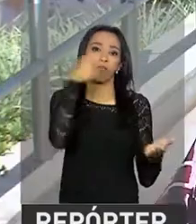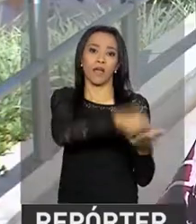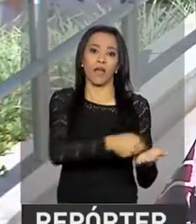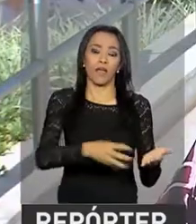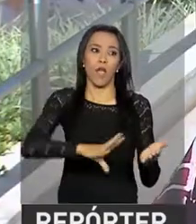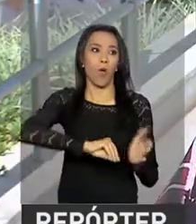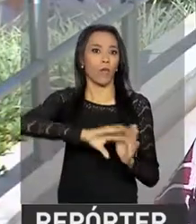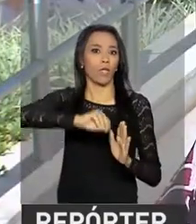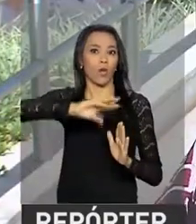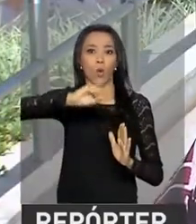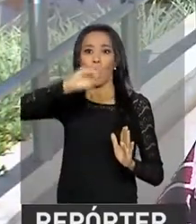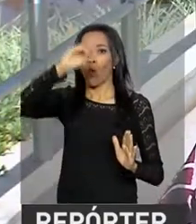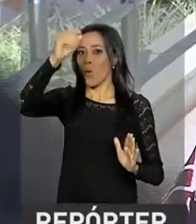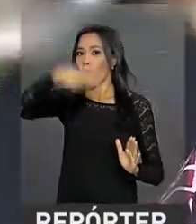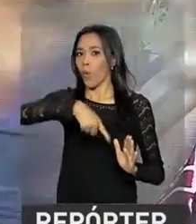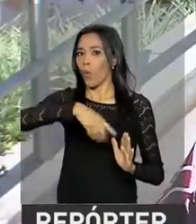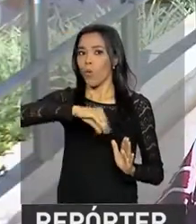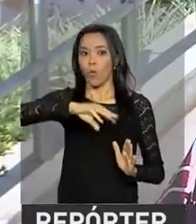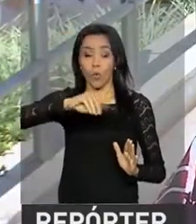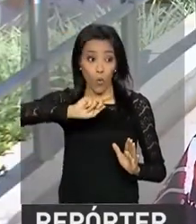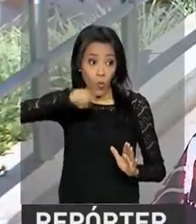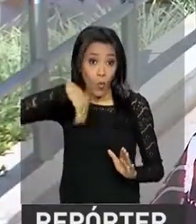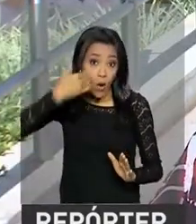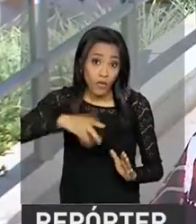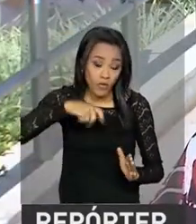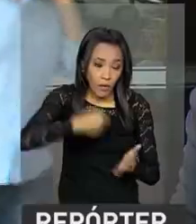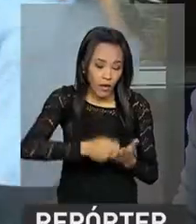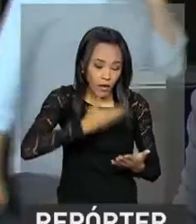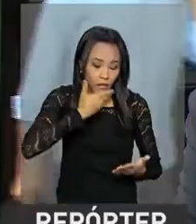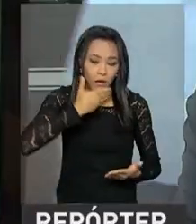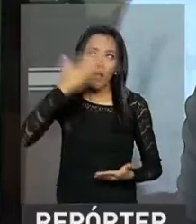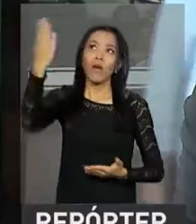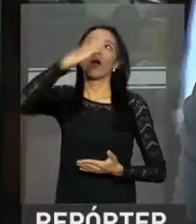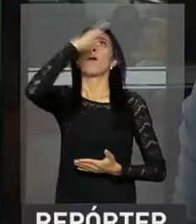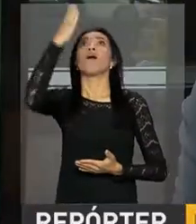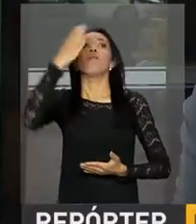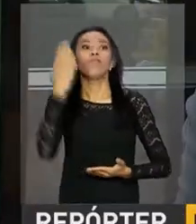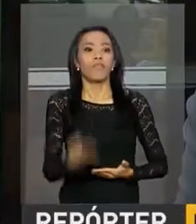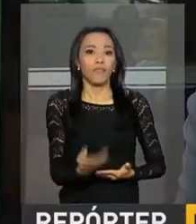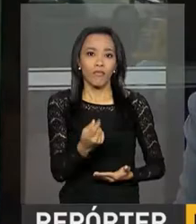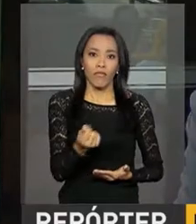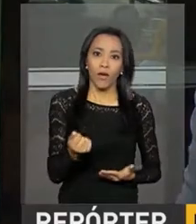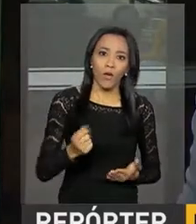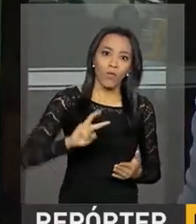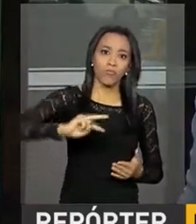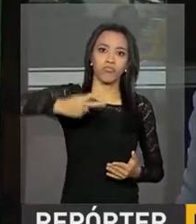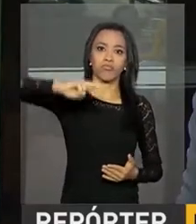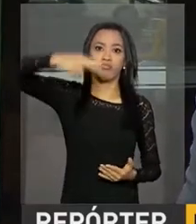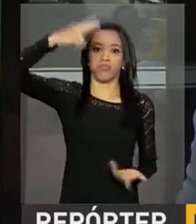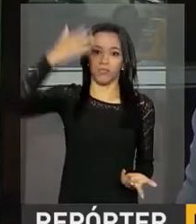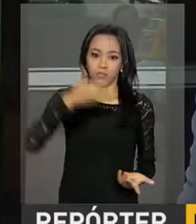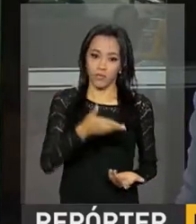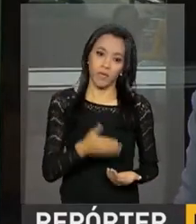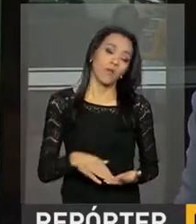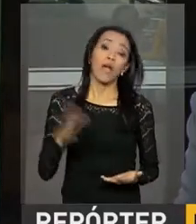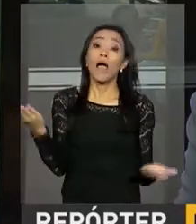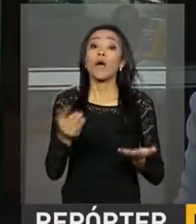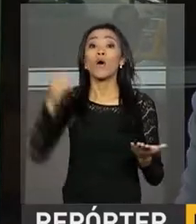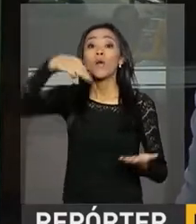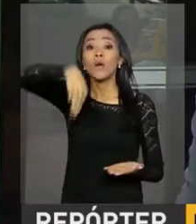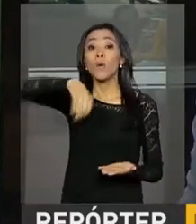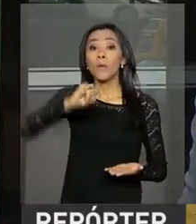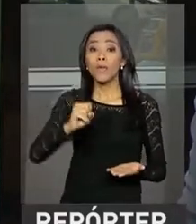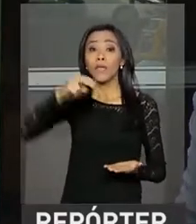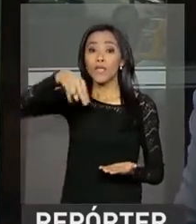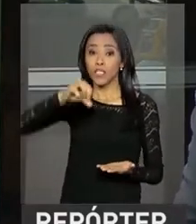muito? Só aumentou. Quando eu fui pagar, eu quase desmaiei. A partir do mês que vem, o temido pagamento mínimo só vai poder ser feito por